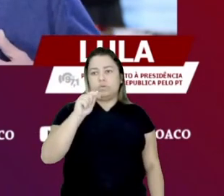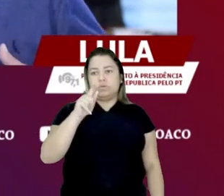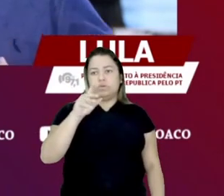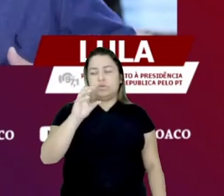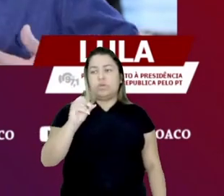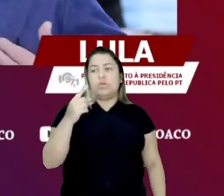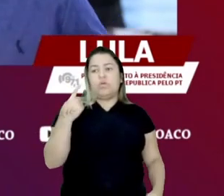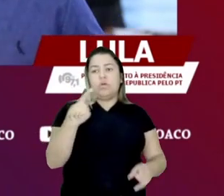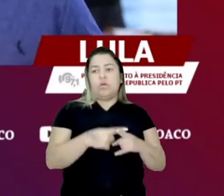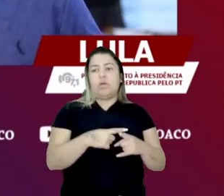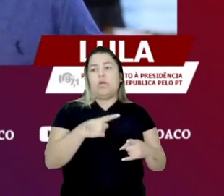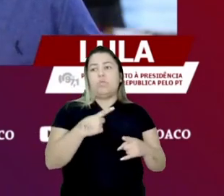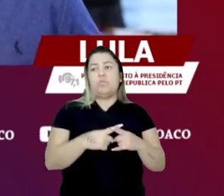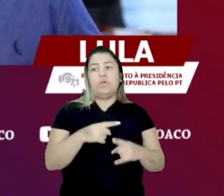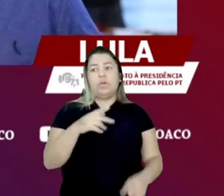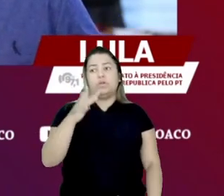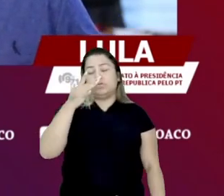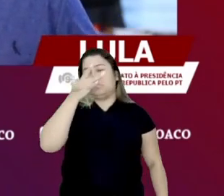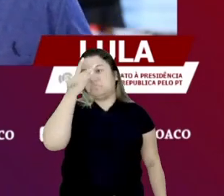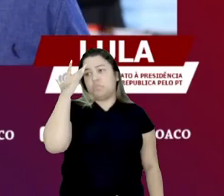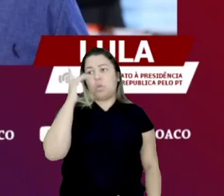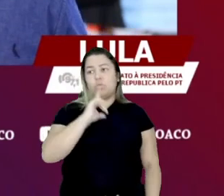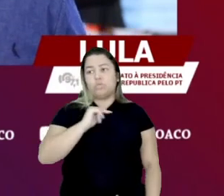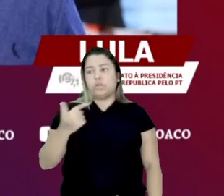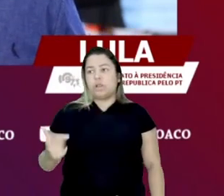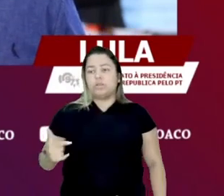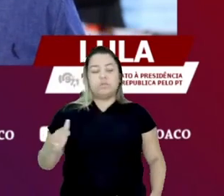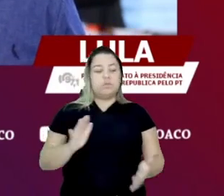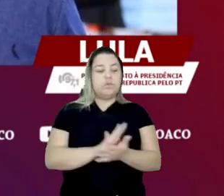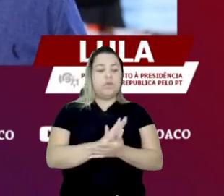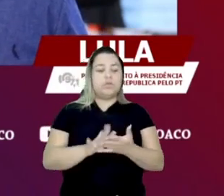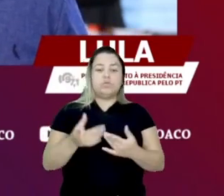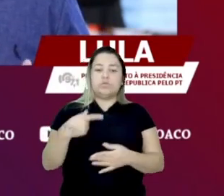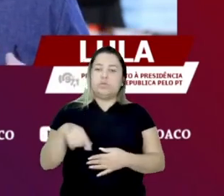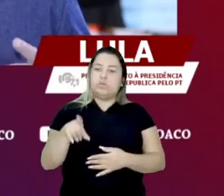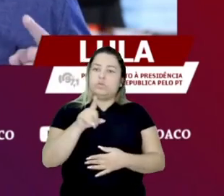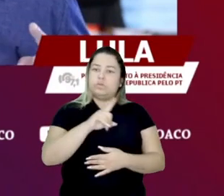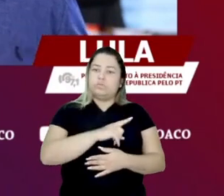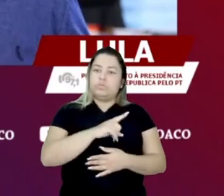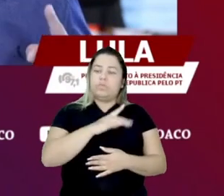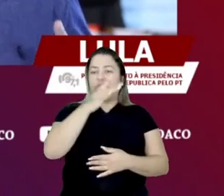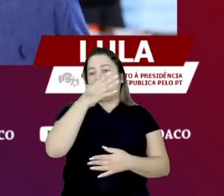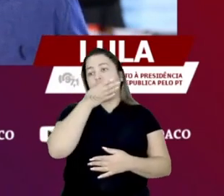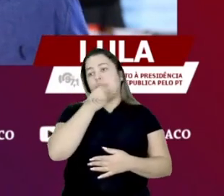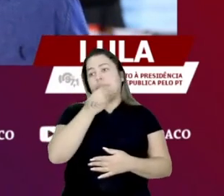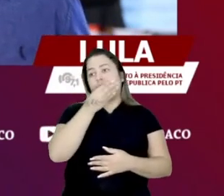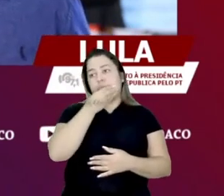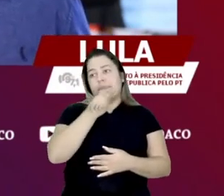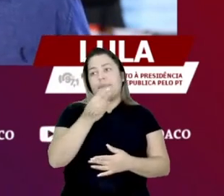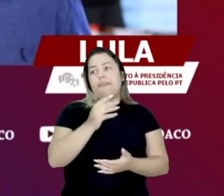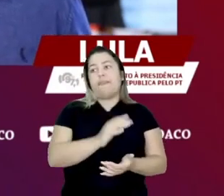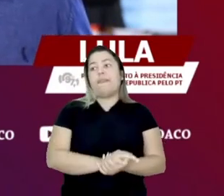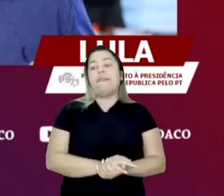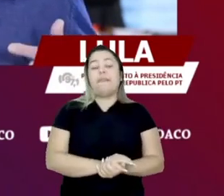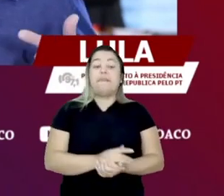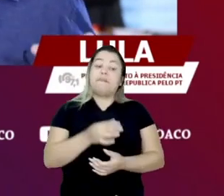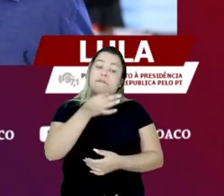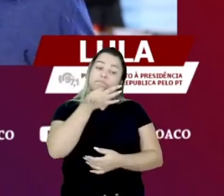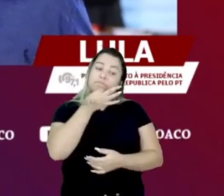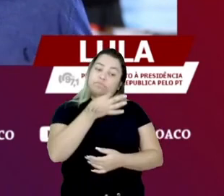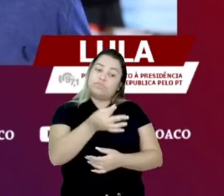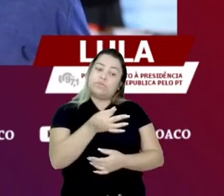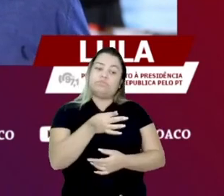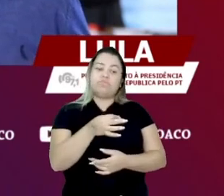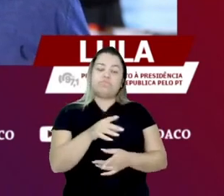ele induziu a imprensa brasileira a maior mentira do século XXI. Ele induziu